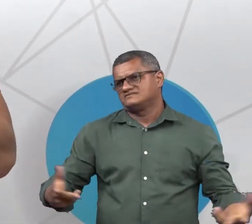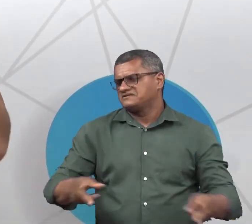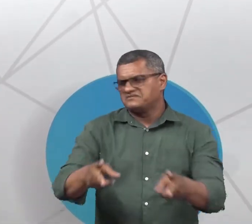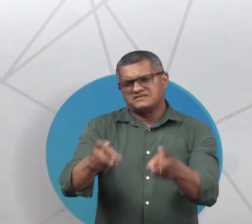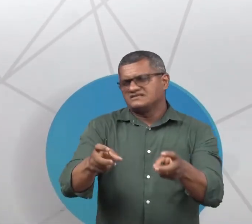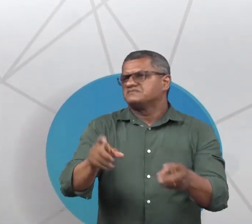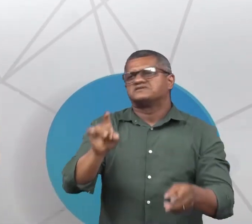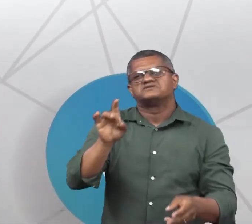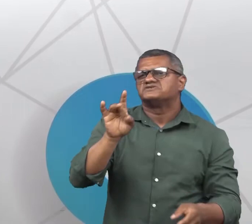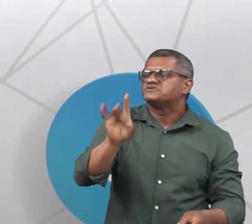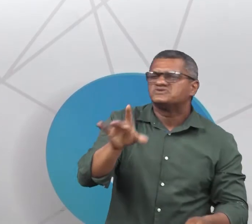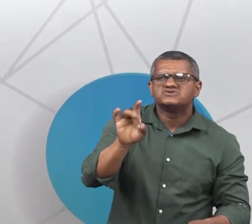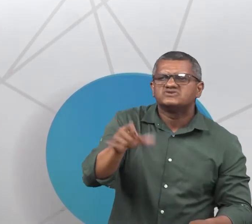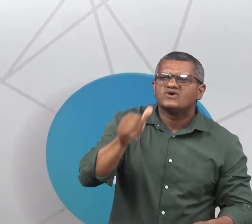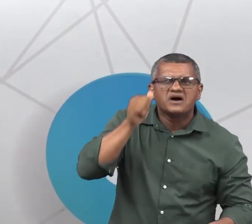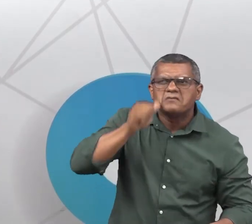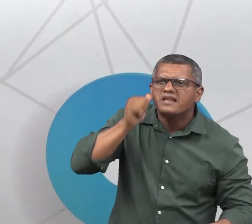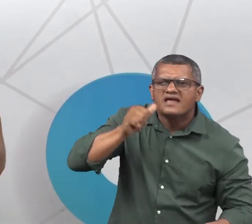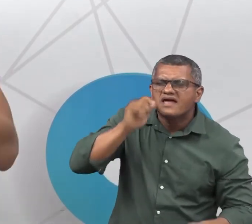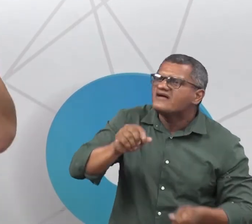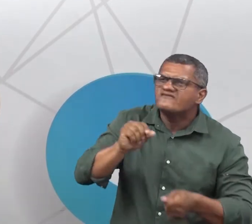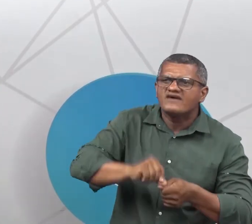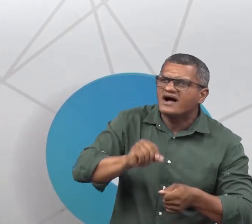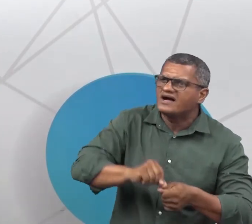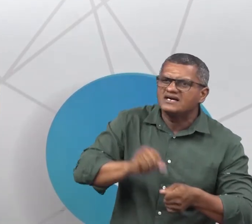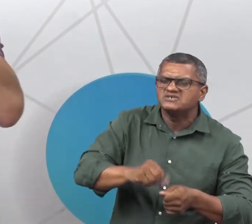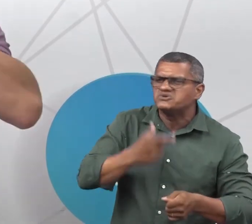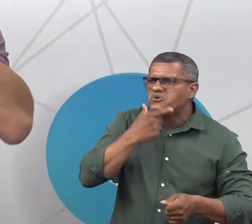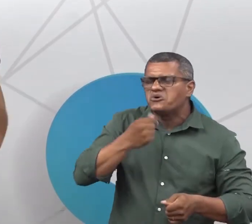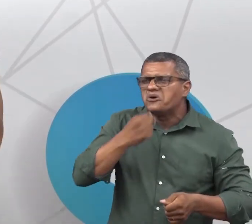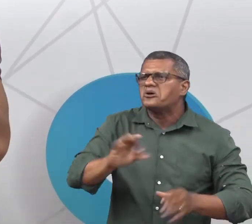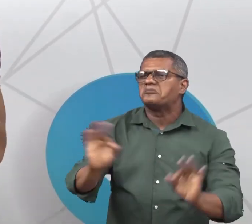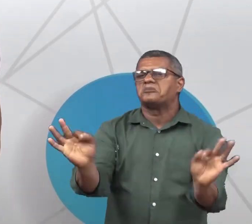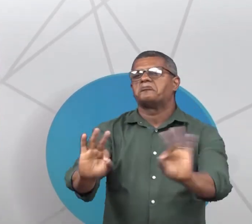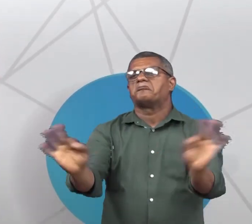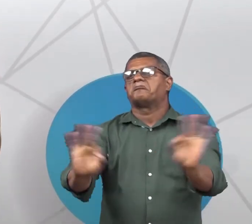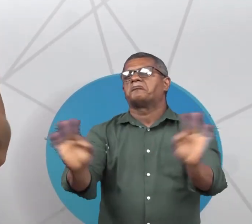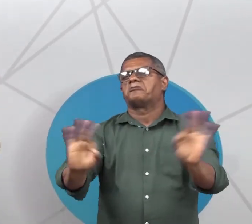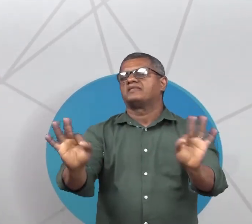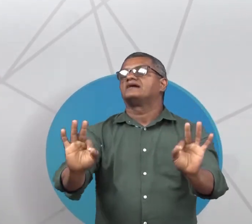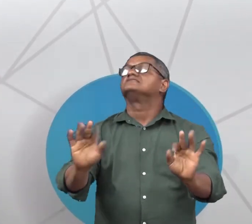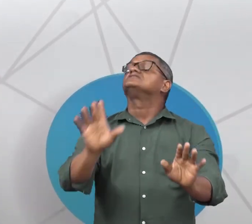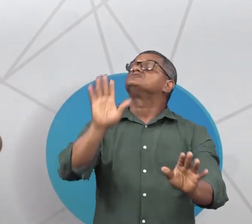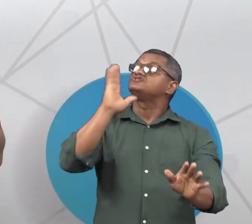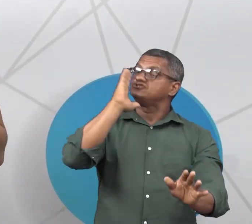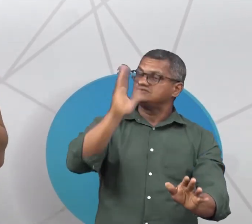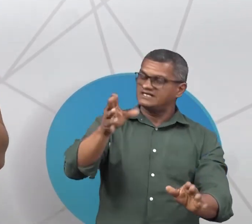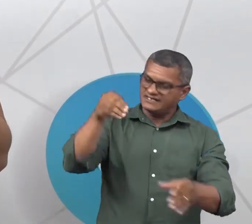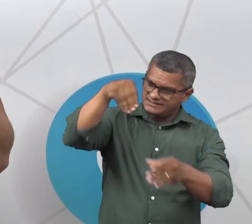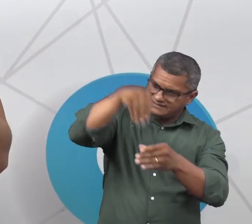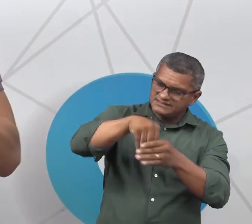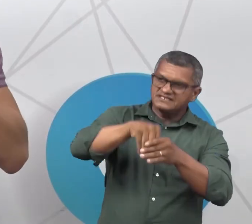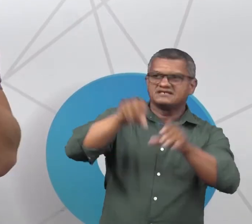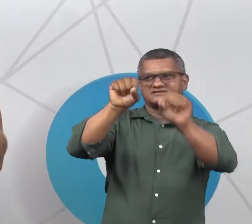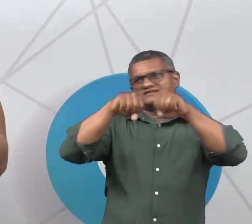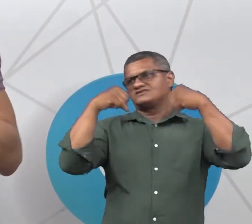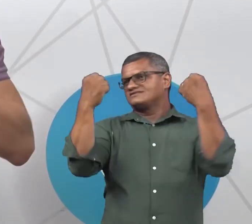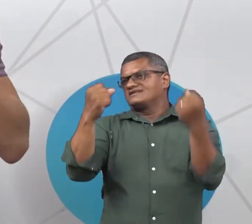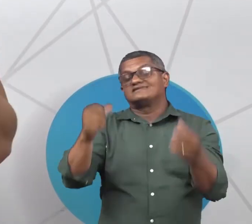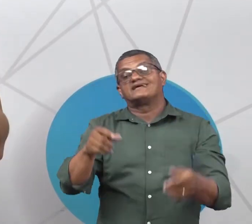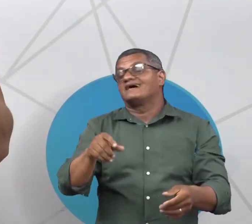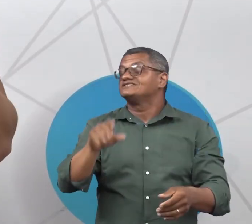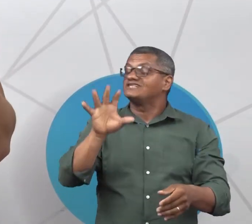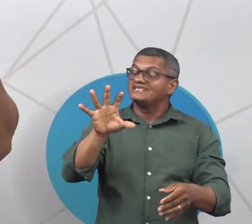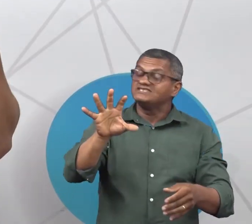Percebam, culturalmente na sociedade, nós temos já impregnado em todos nós que isso é uma